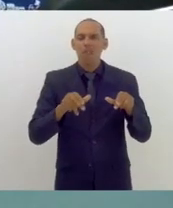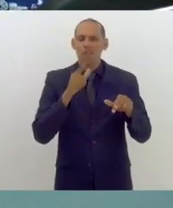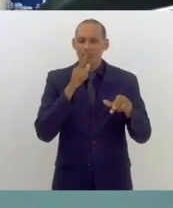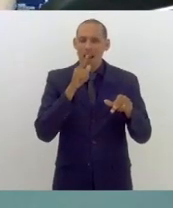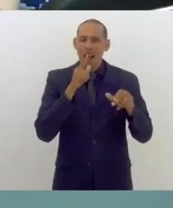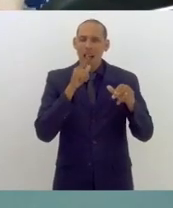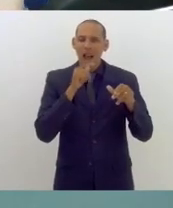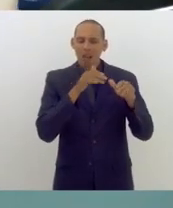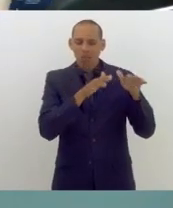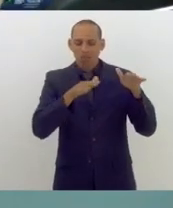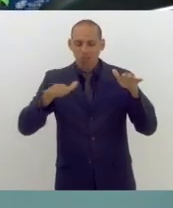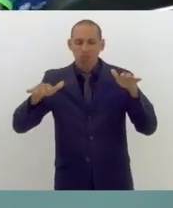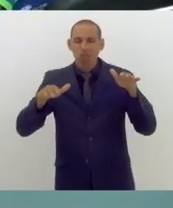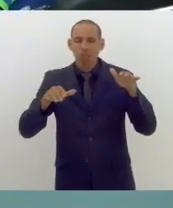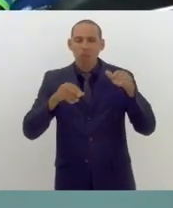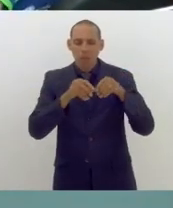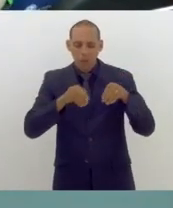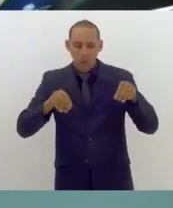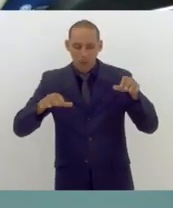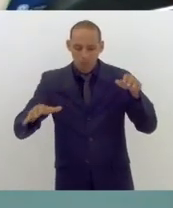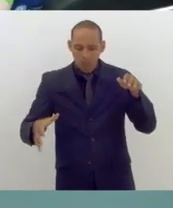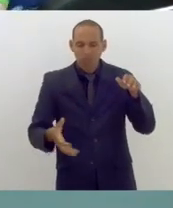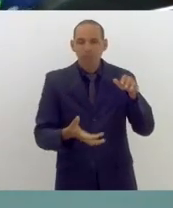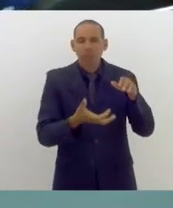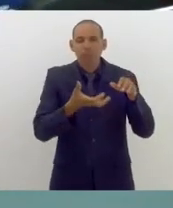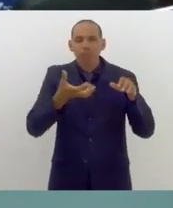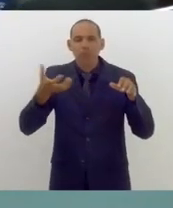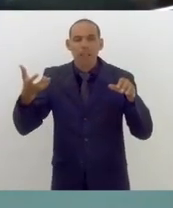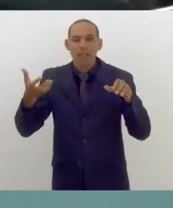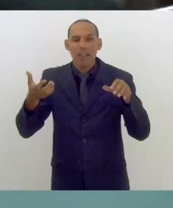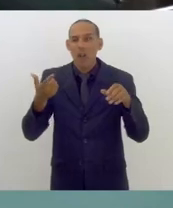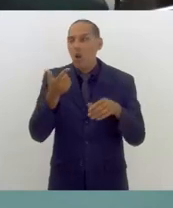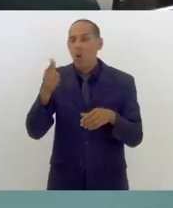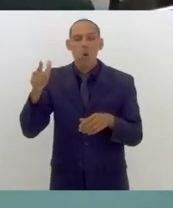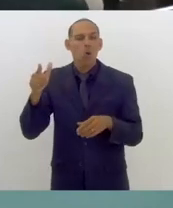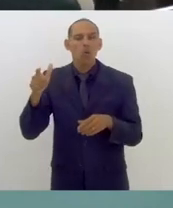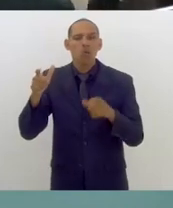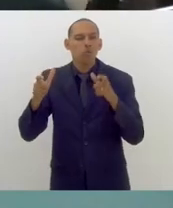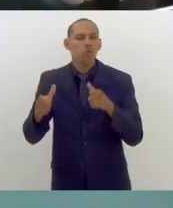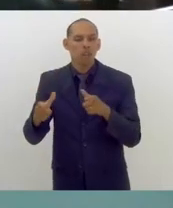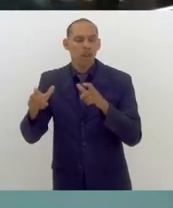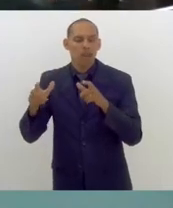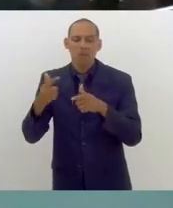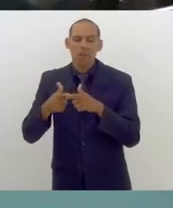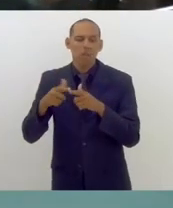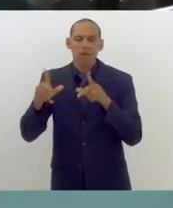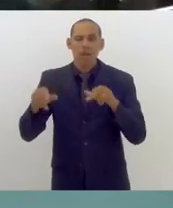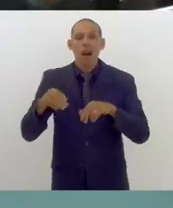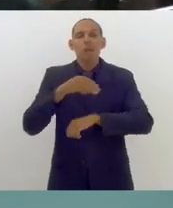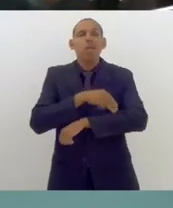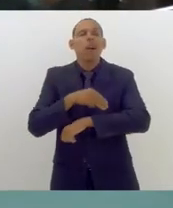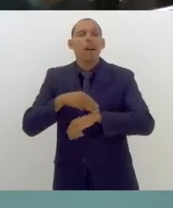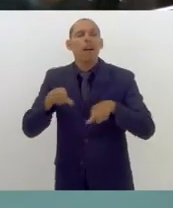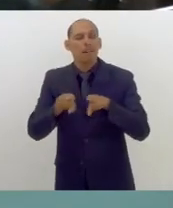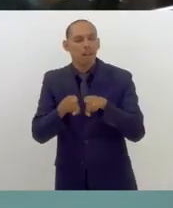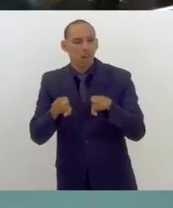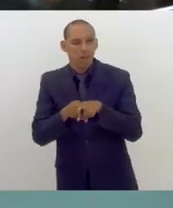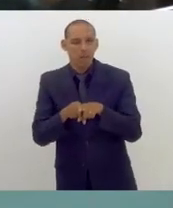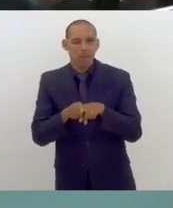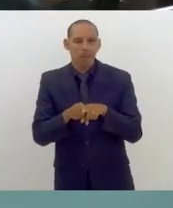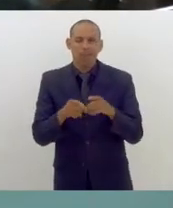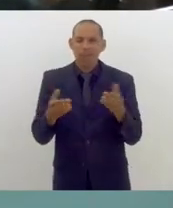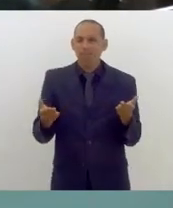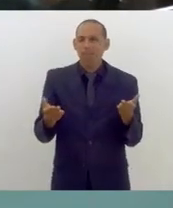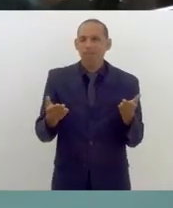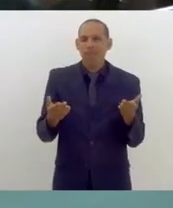aconteceu no aço que vemos problemas graves nosso vamos ter problema de Macaé entendeu